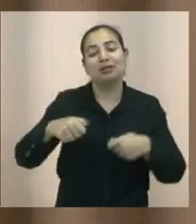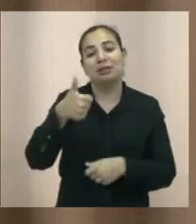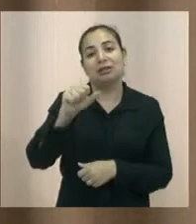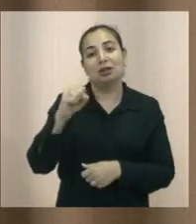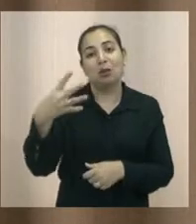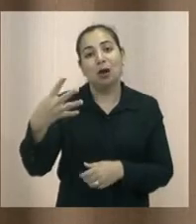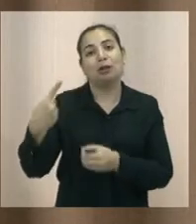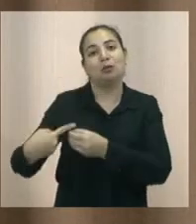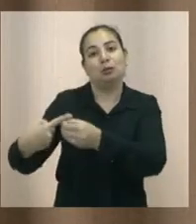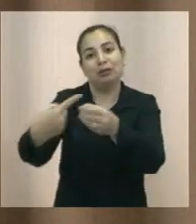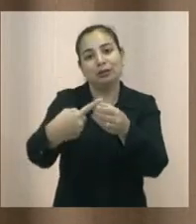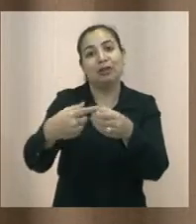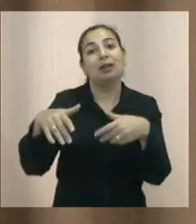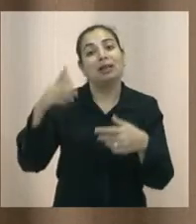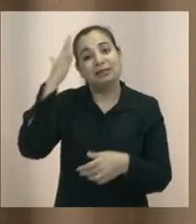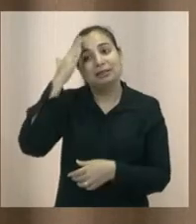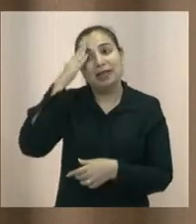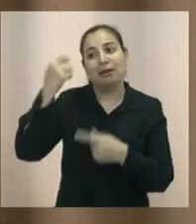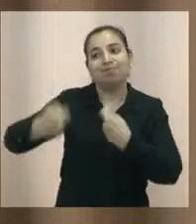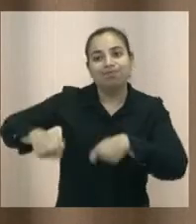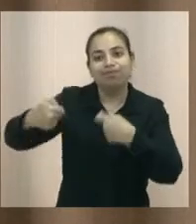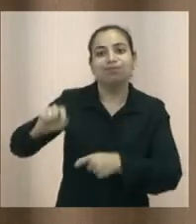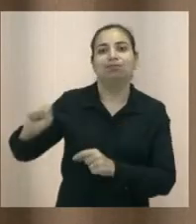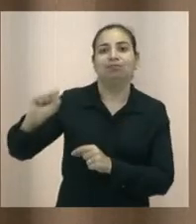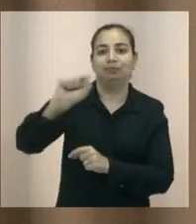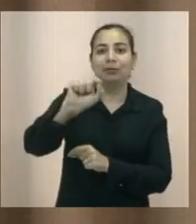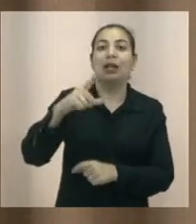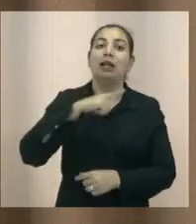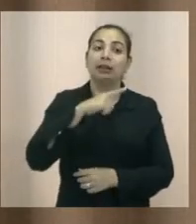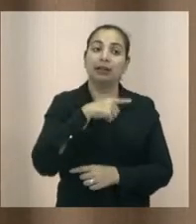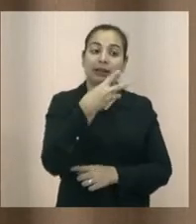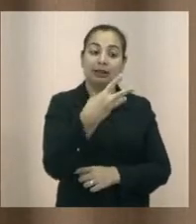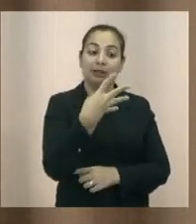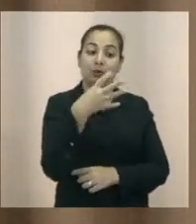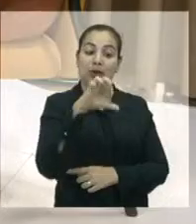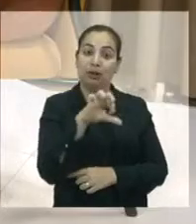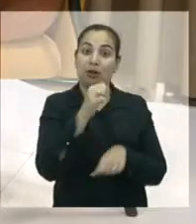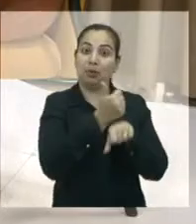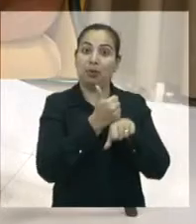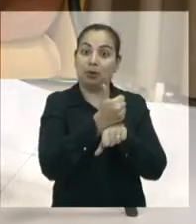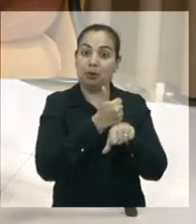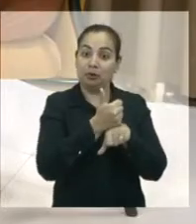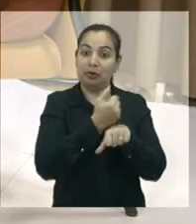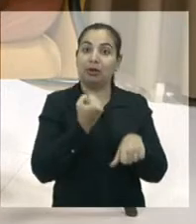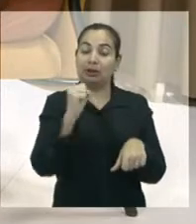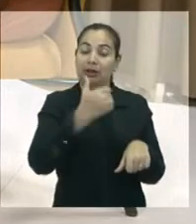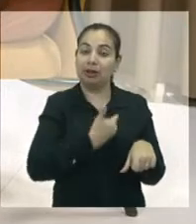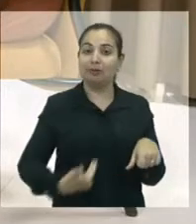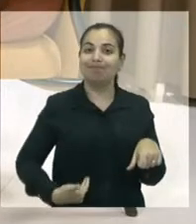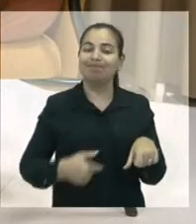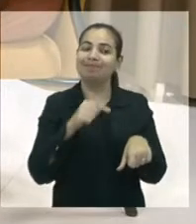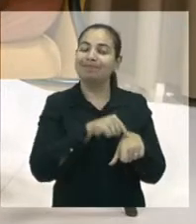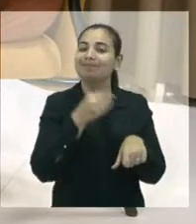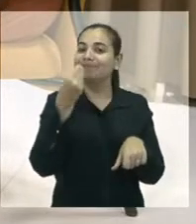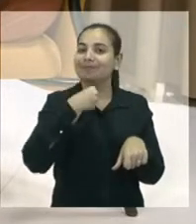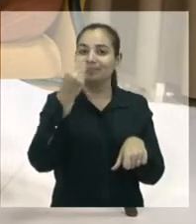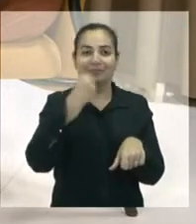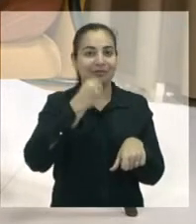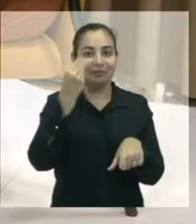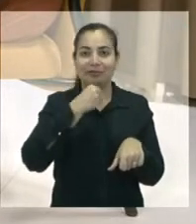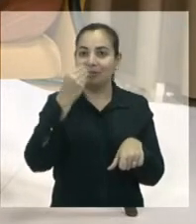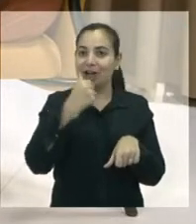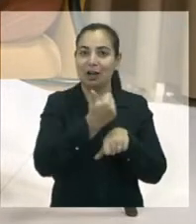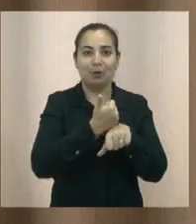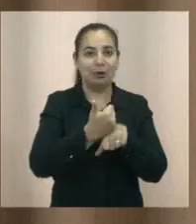e a necessidade é muito grande. Nós temos 349 defensores. É isso que eu ia lhe perguntar. É um número bastante insuficiente para